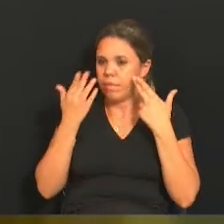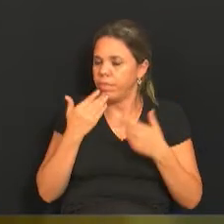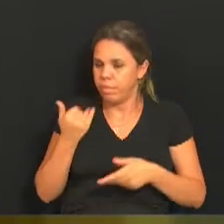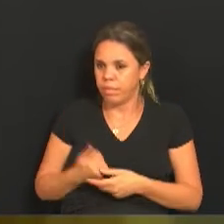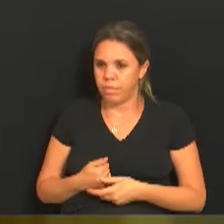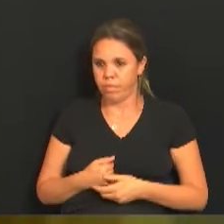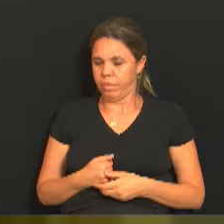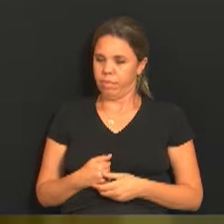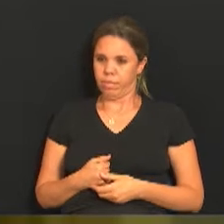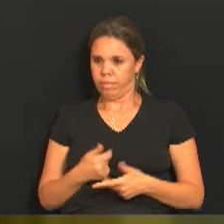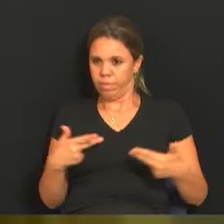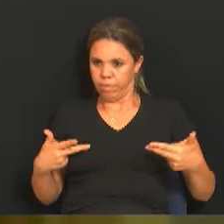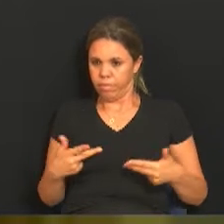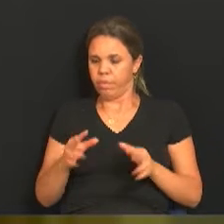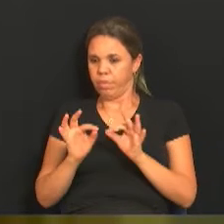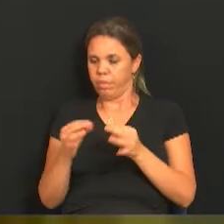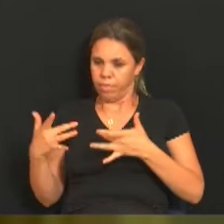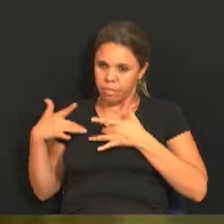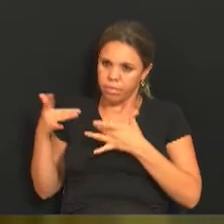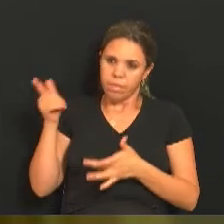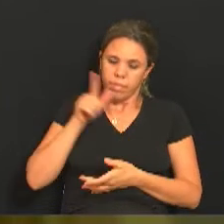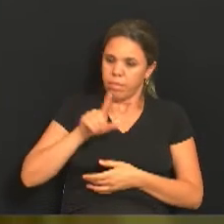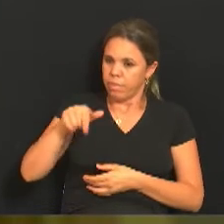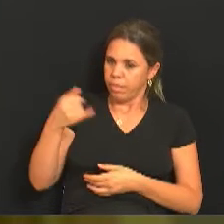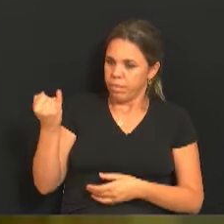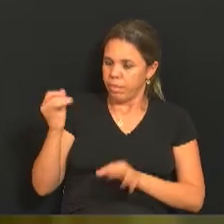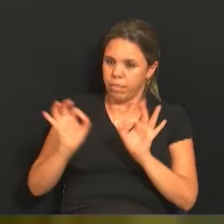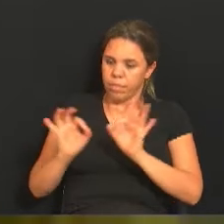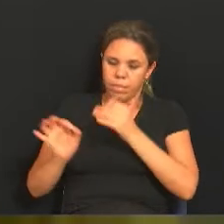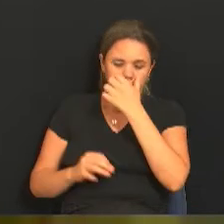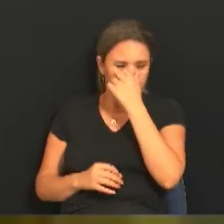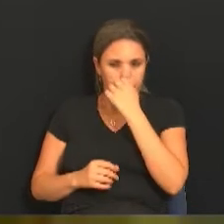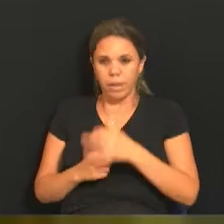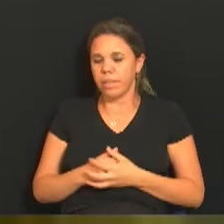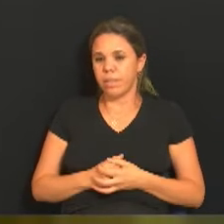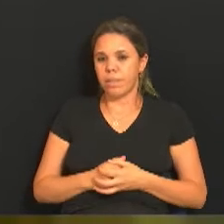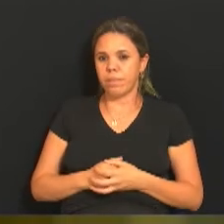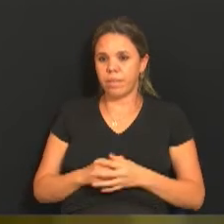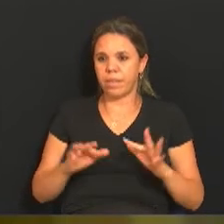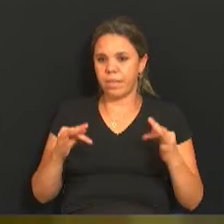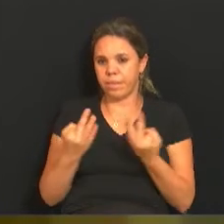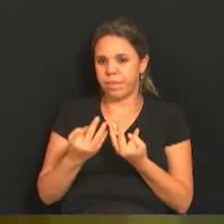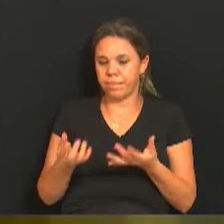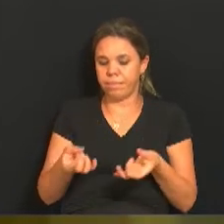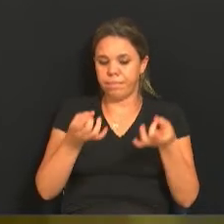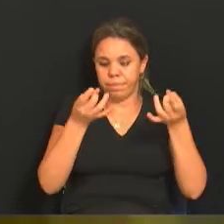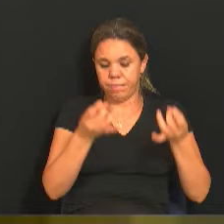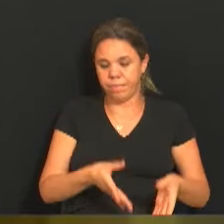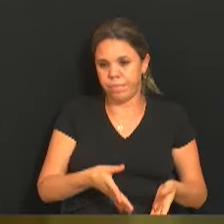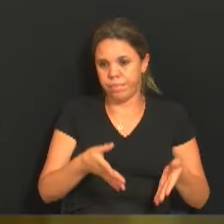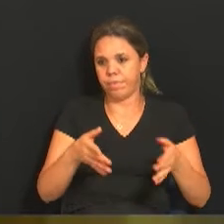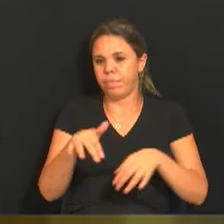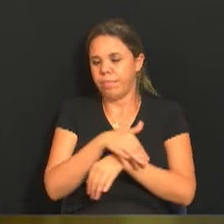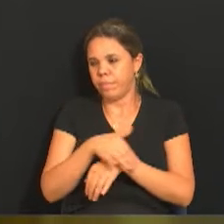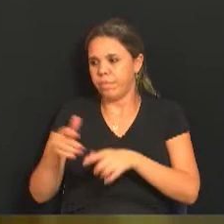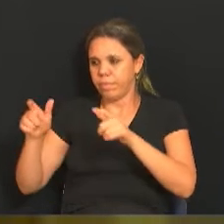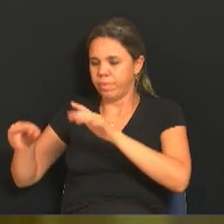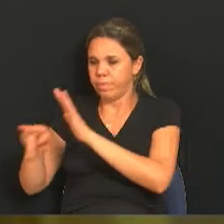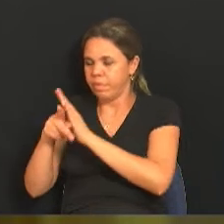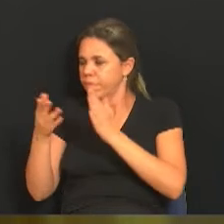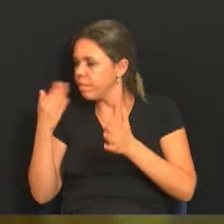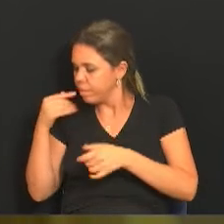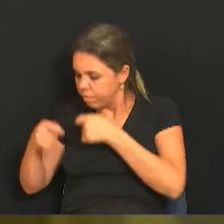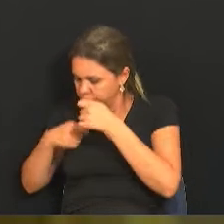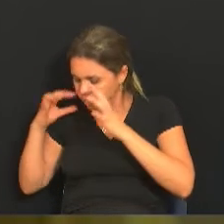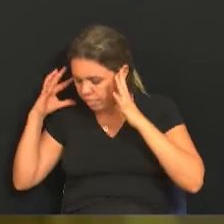das questões que a gente considera como organização para sair da rua, né? Ter um lugar para comer, ter um lugar para se